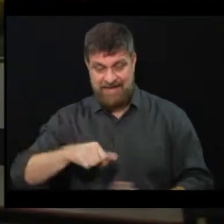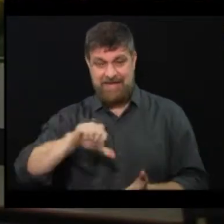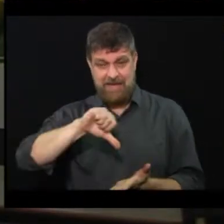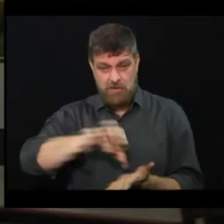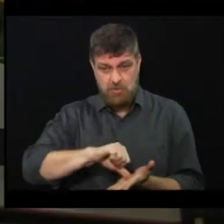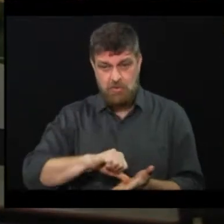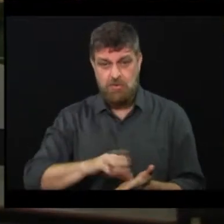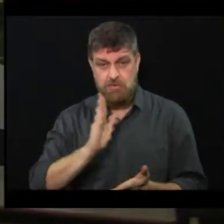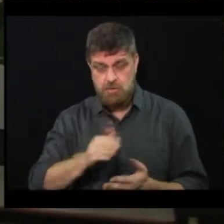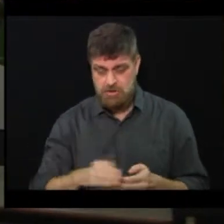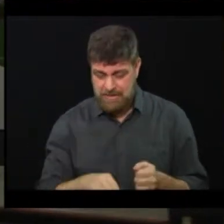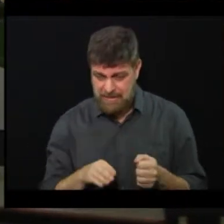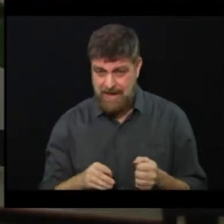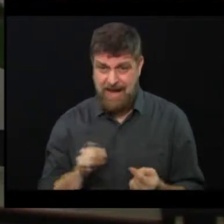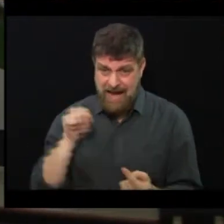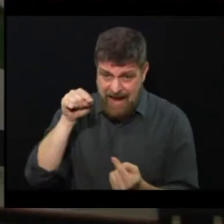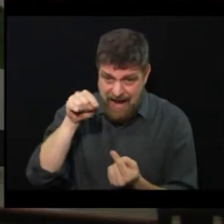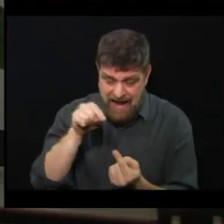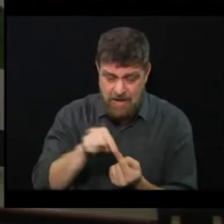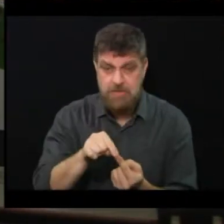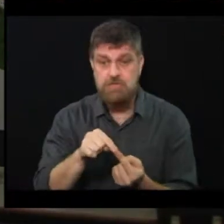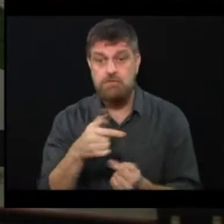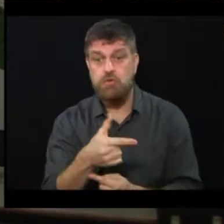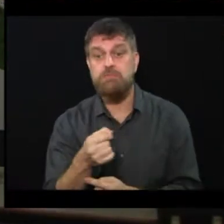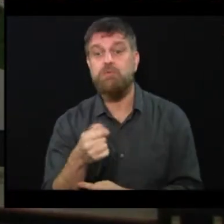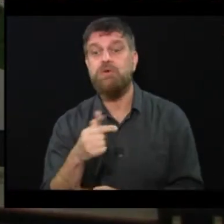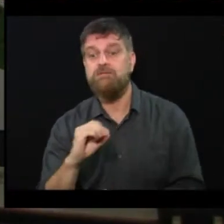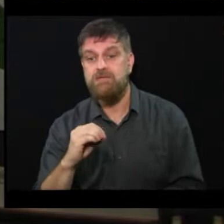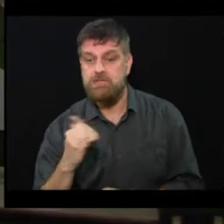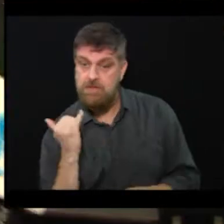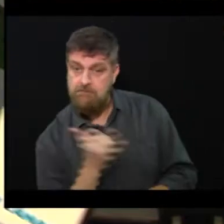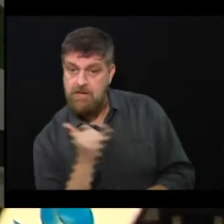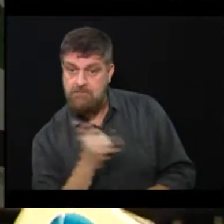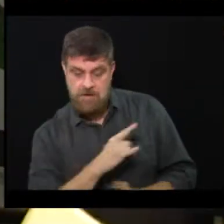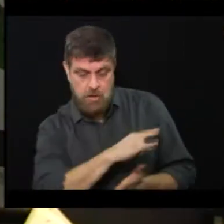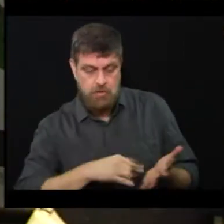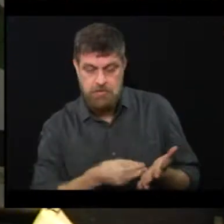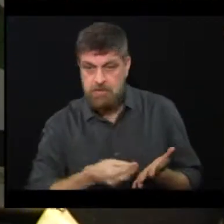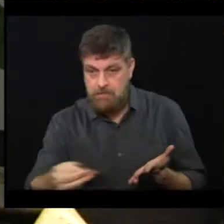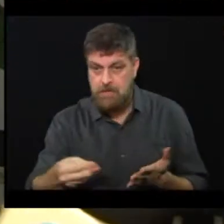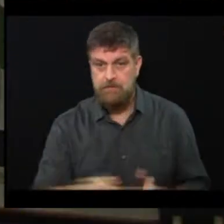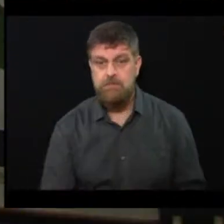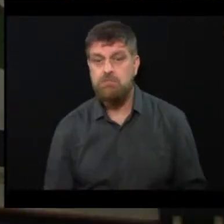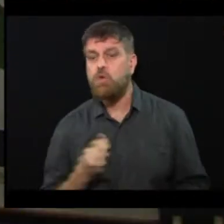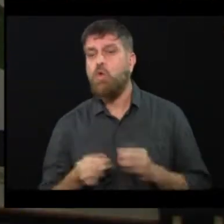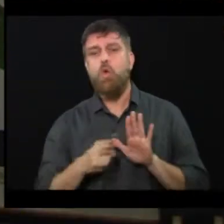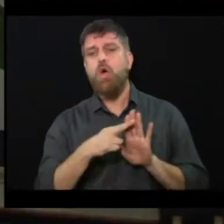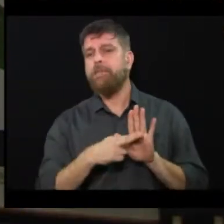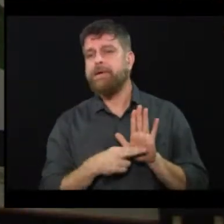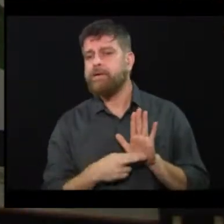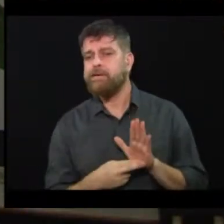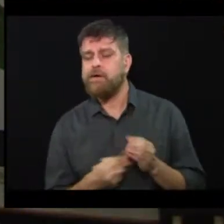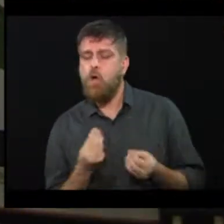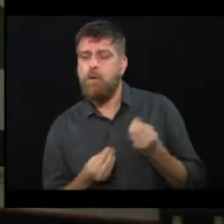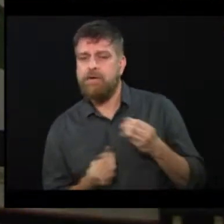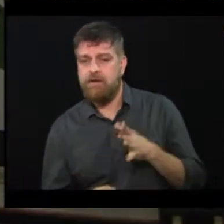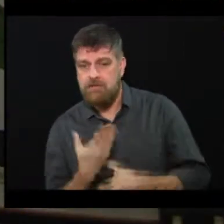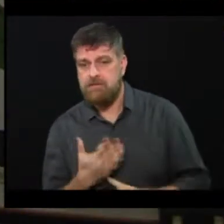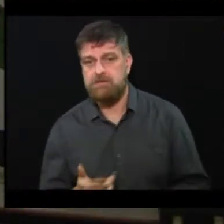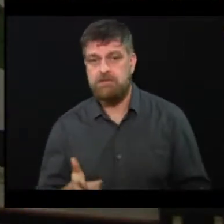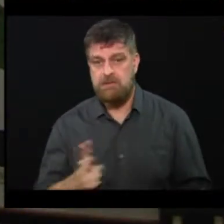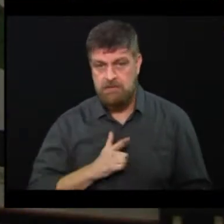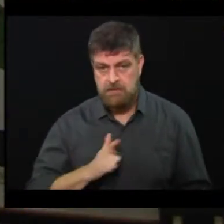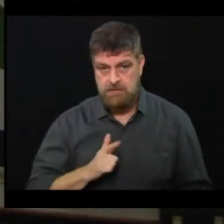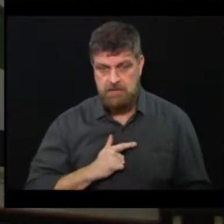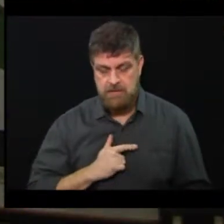encontra na meta até 2020 é isso que a gente vai anunciar hoje aqui como está essa regularização na verdade a regularização fundiária ela